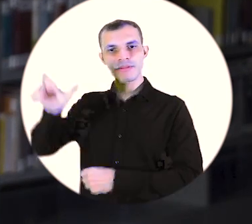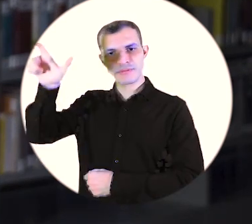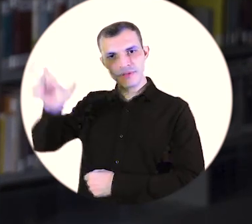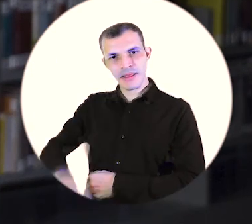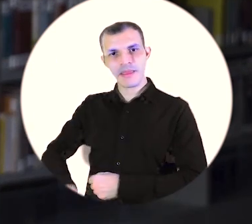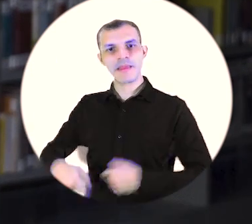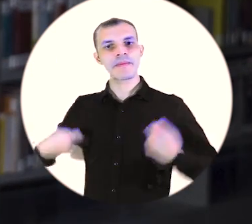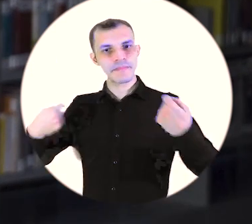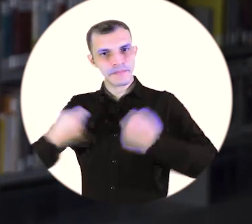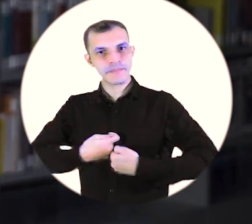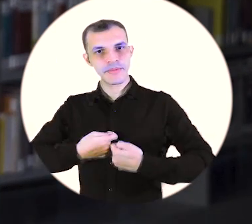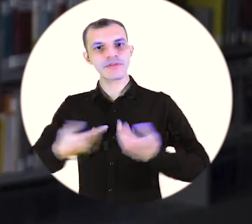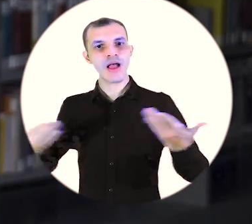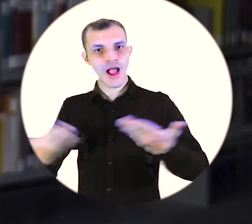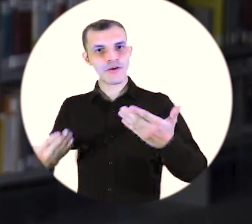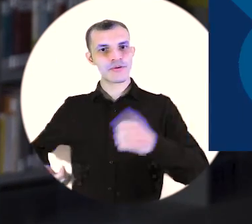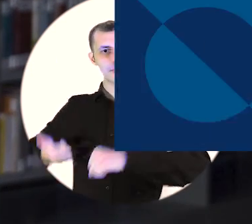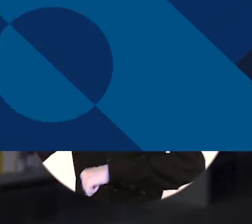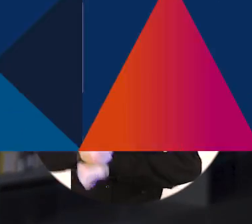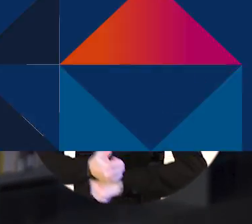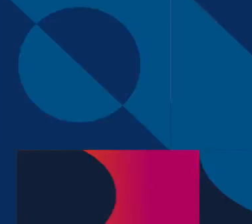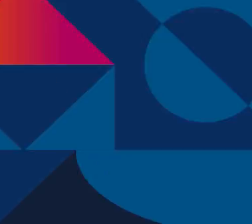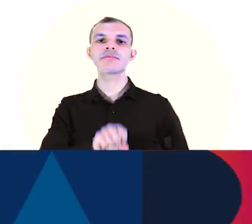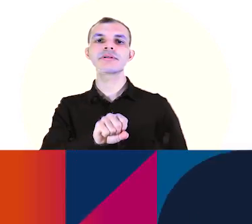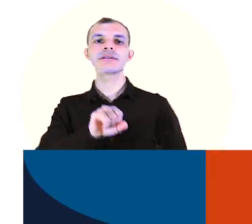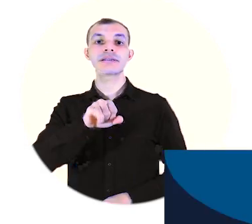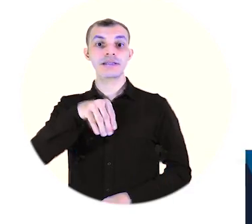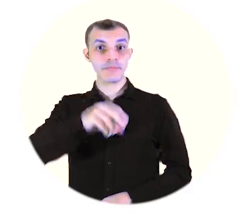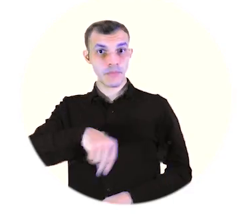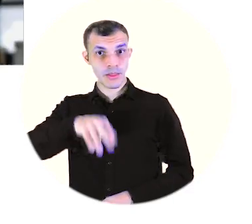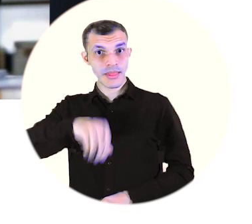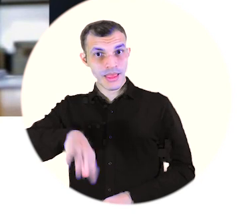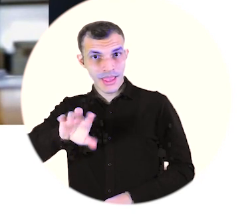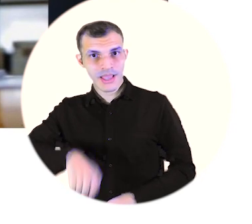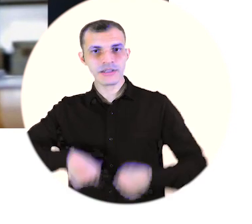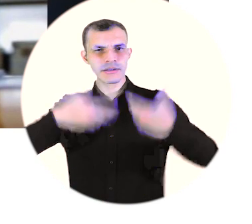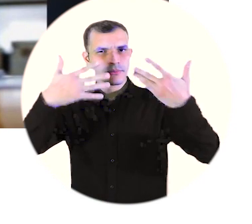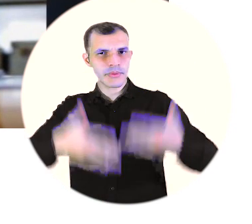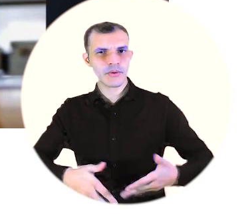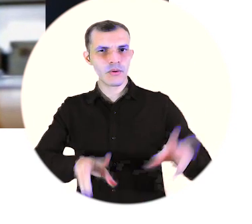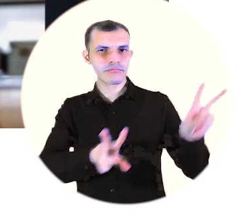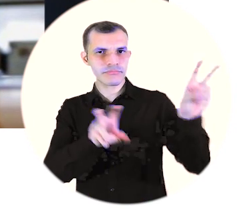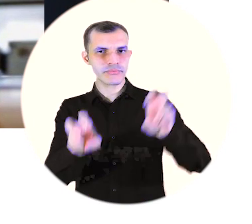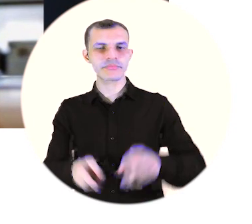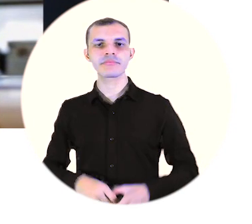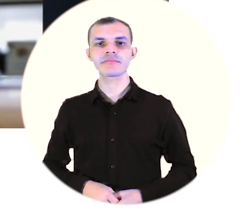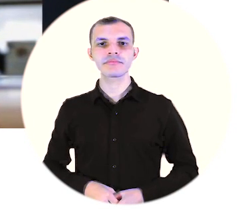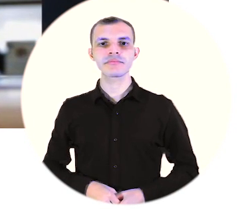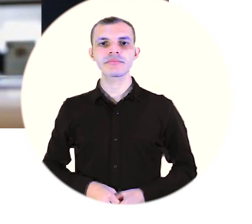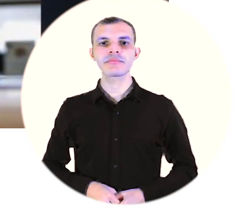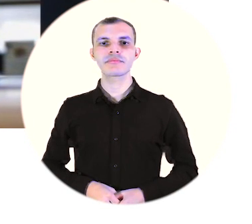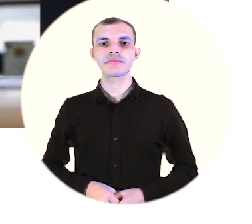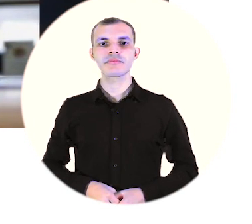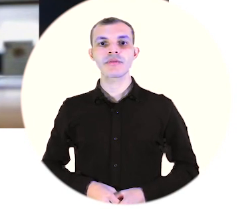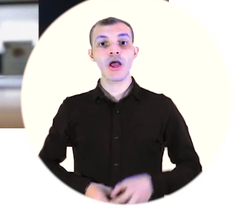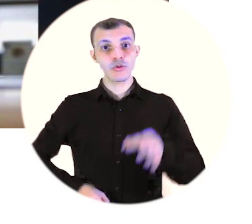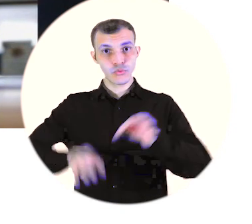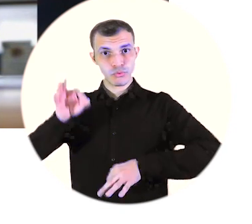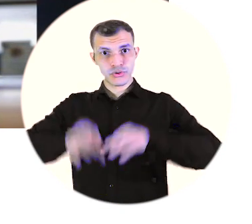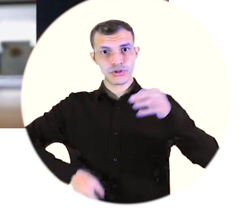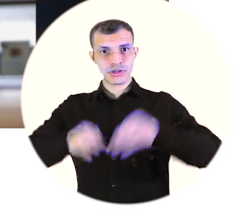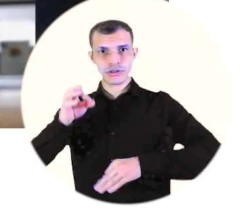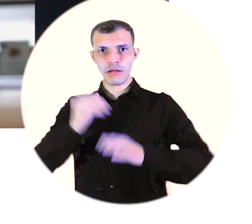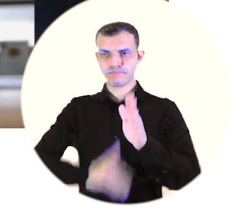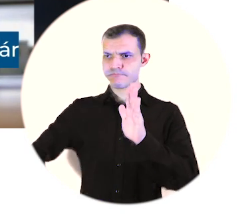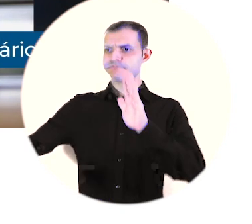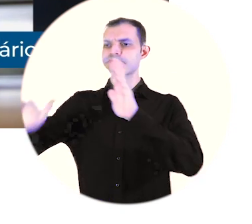e parabenizou o ministro pelo cargo que agora ocupa. Para Simonetti, abre aspas, acreditamos que a soberania da justiça sai